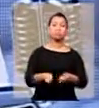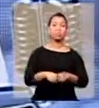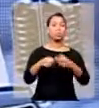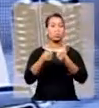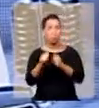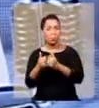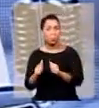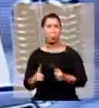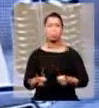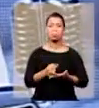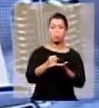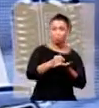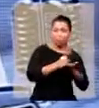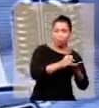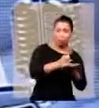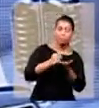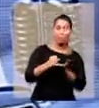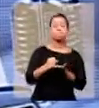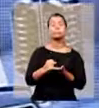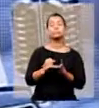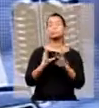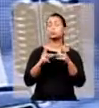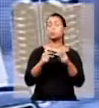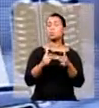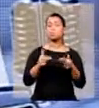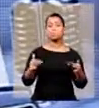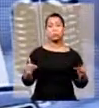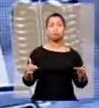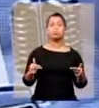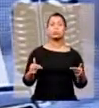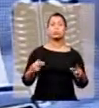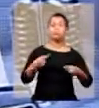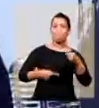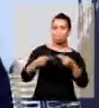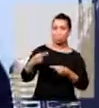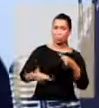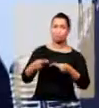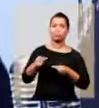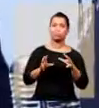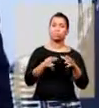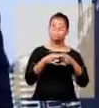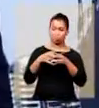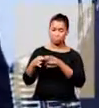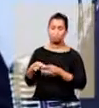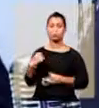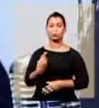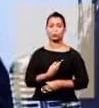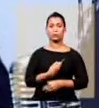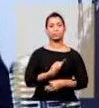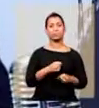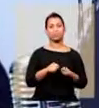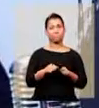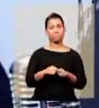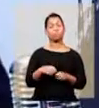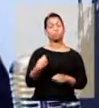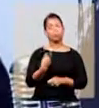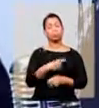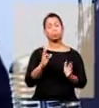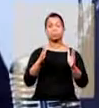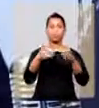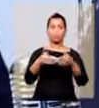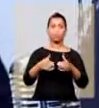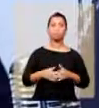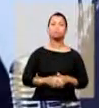essas políticas intersetoriais que a gente fala. E nós temos esse foco, esse olhar. A gente tem uma estatística de qual a porcentagem